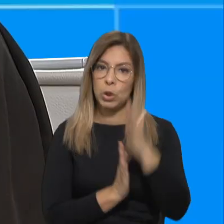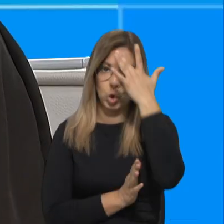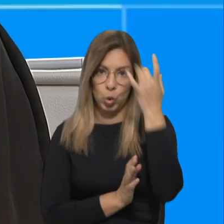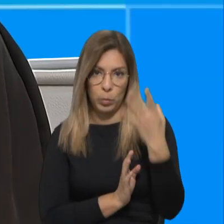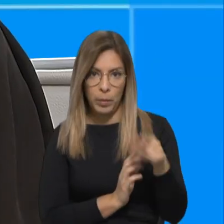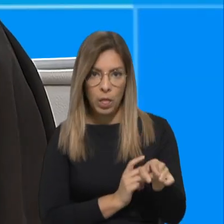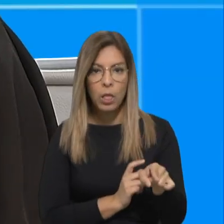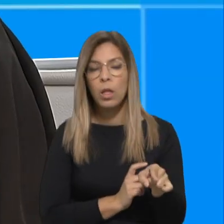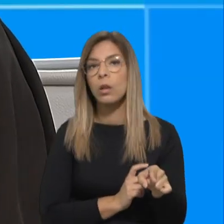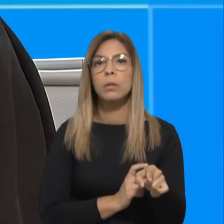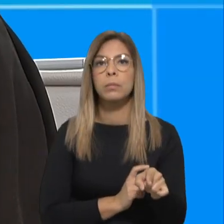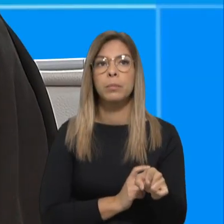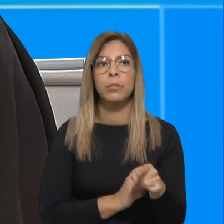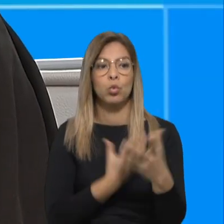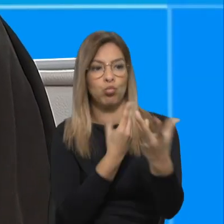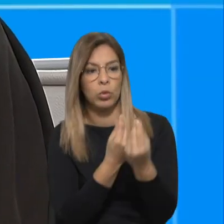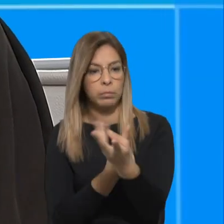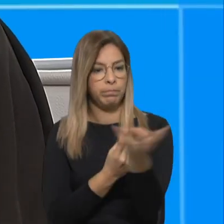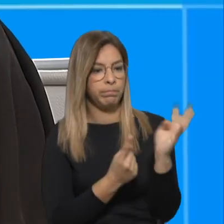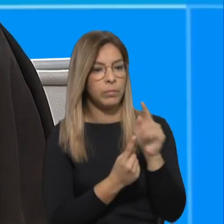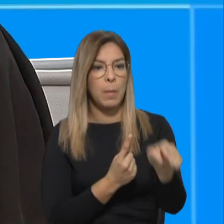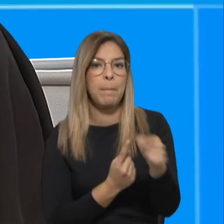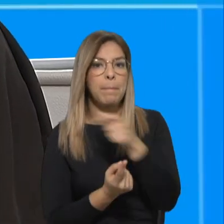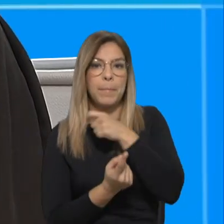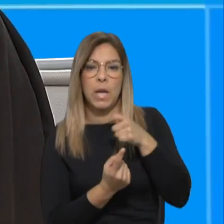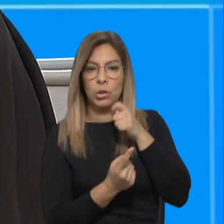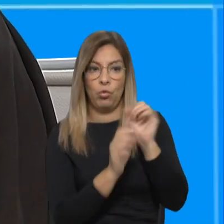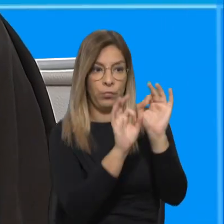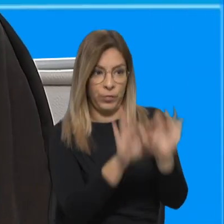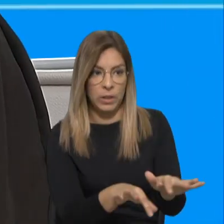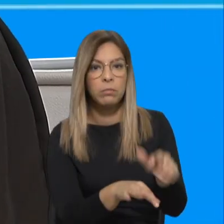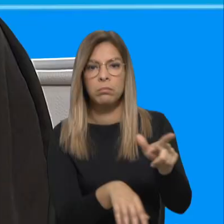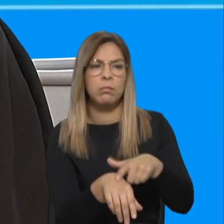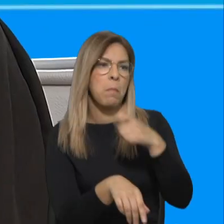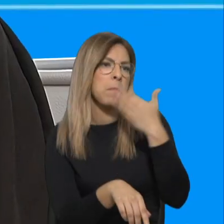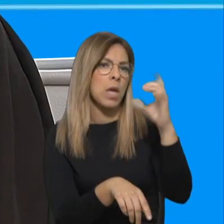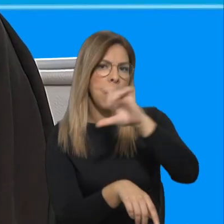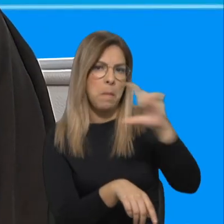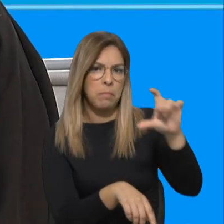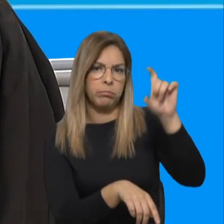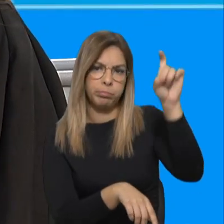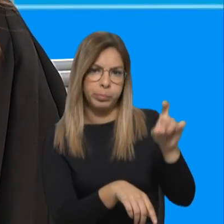exemplo, com padres apenas. No final dessa sessão, que durou uma manhã ou uma tarde,